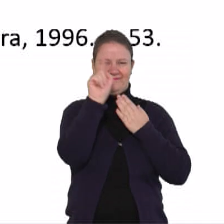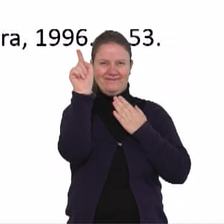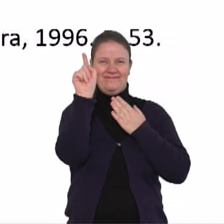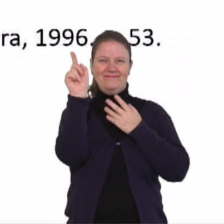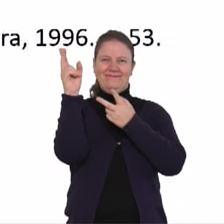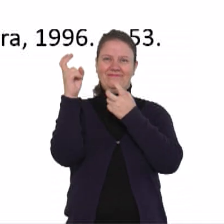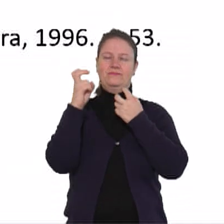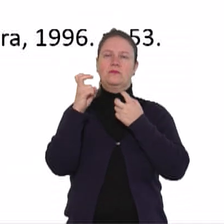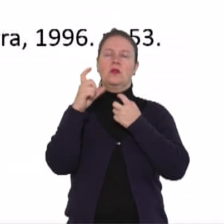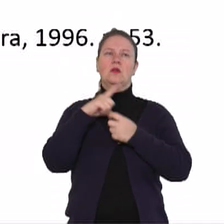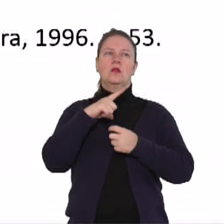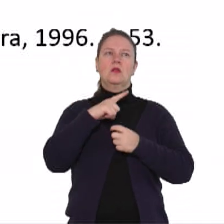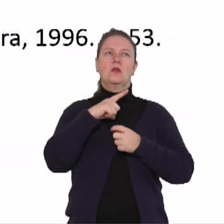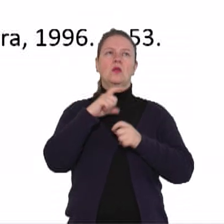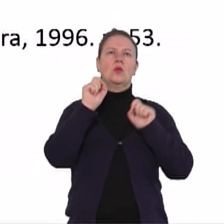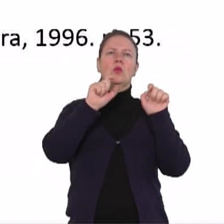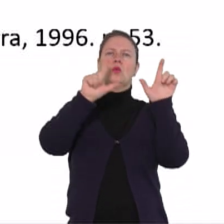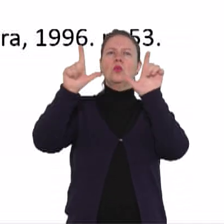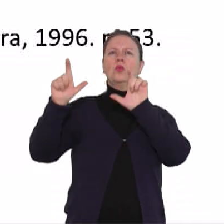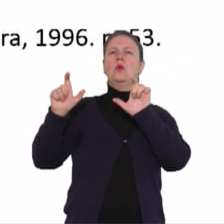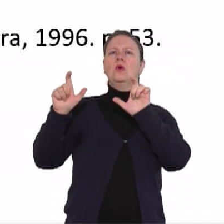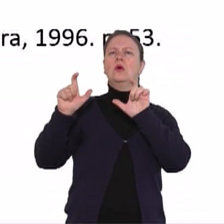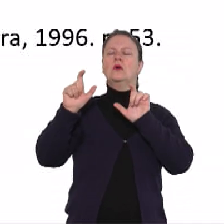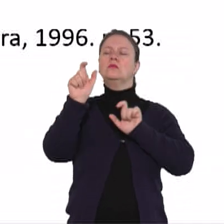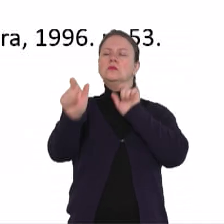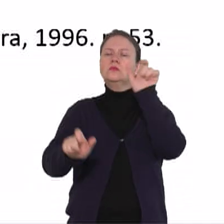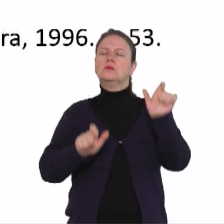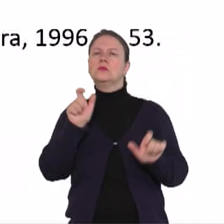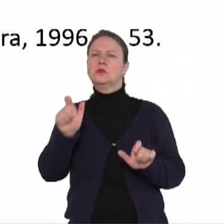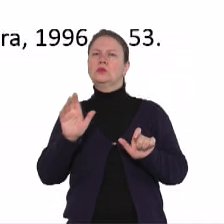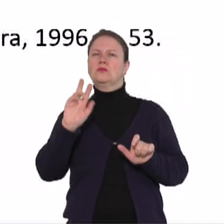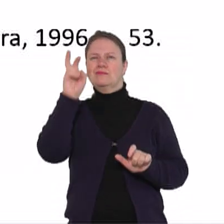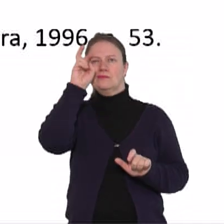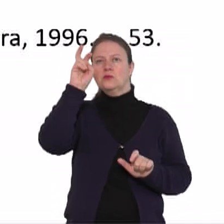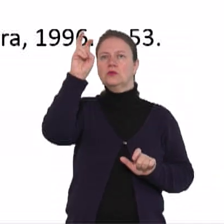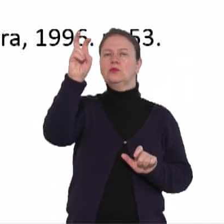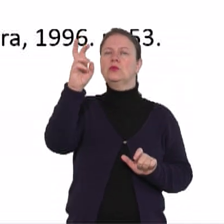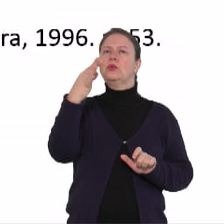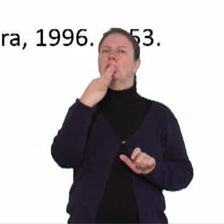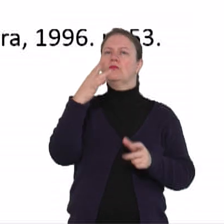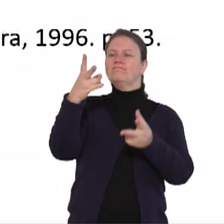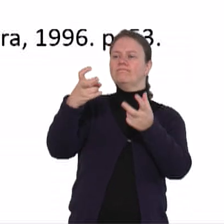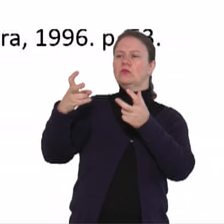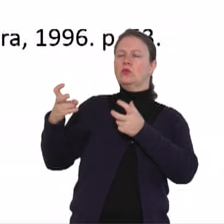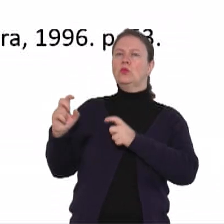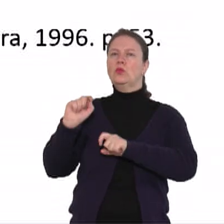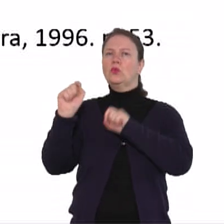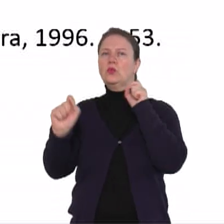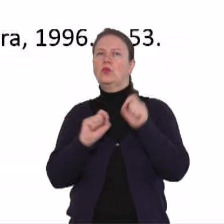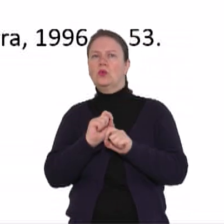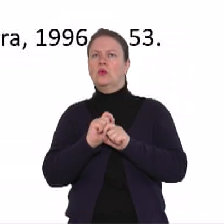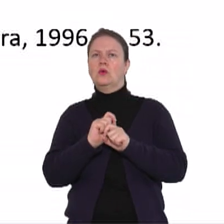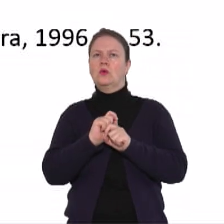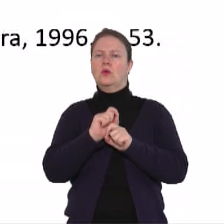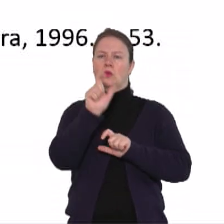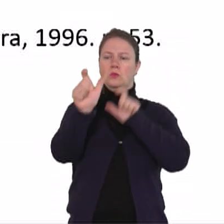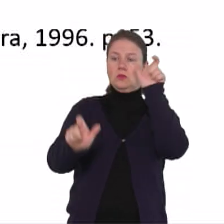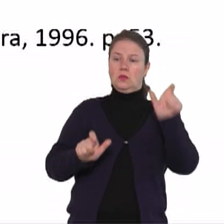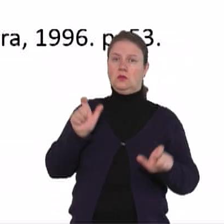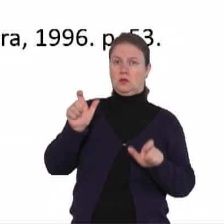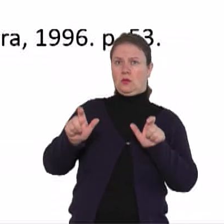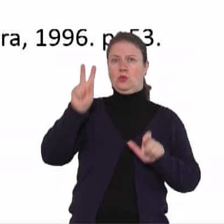é o que a maioria das pessoas razoavelmente instruídas, mesmo hoje, reconheceria mais prontamente numa galeria de personagens da